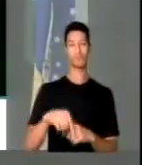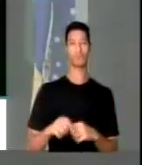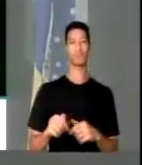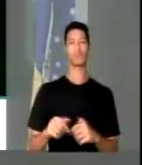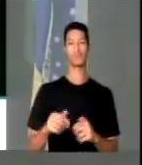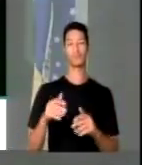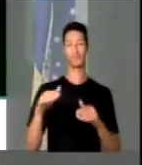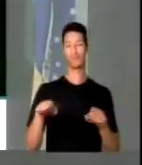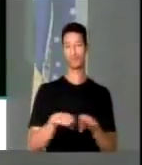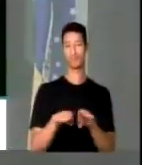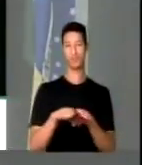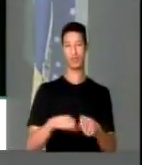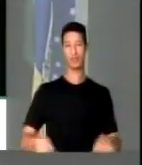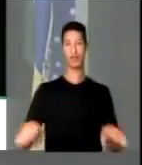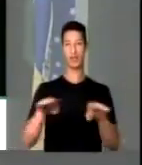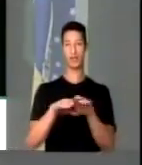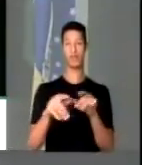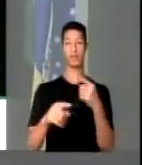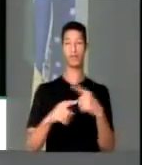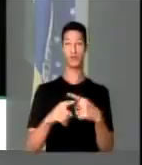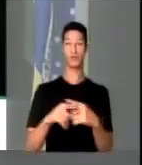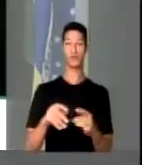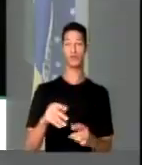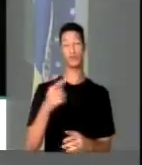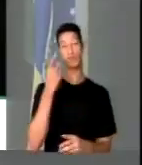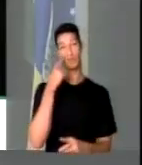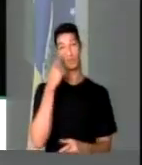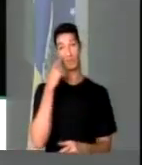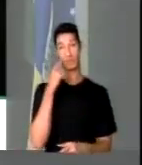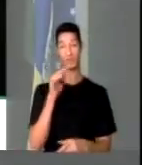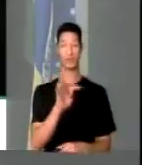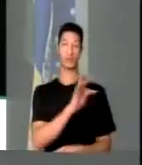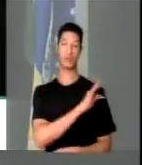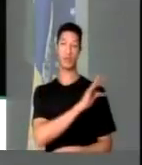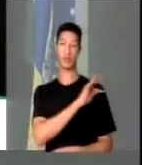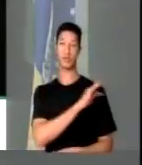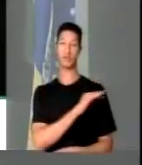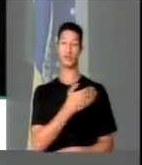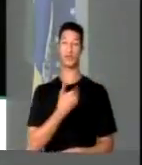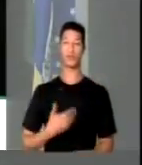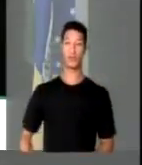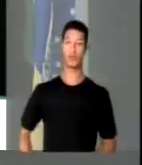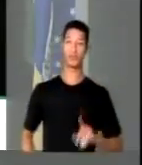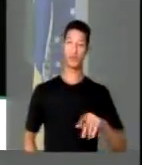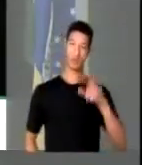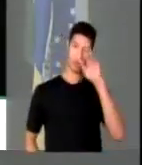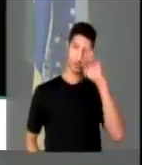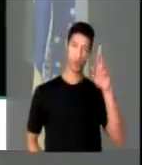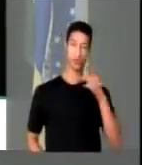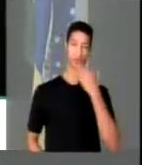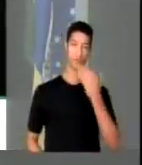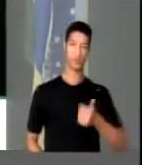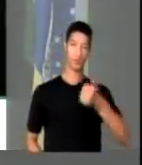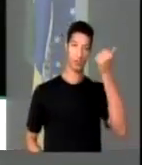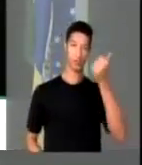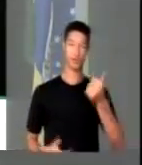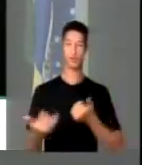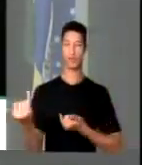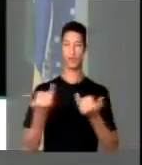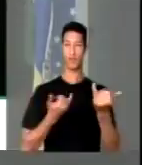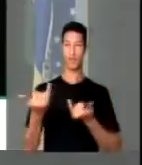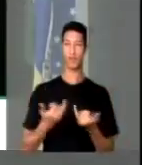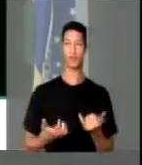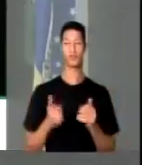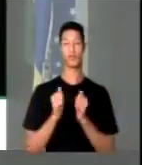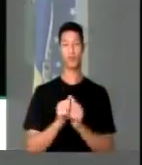é inigualável. Porque, do ponto de vista técnico, o governo é dono das melhores